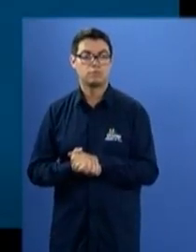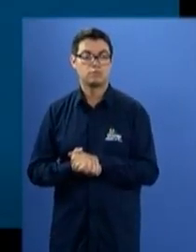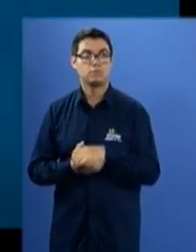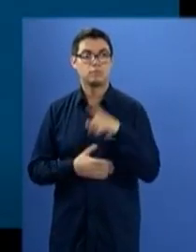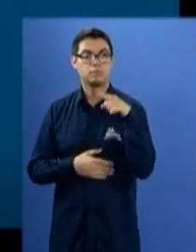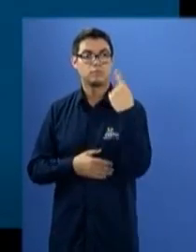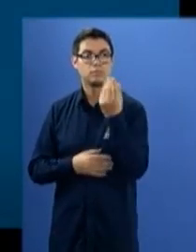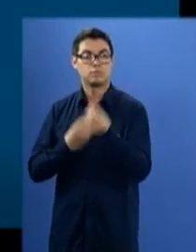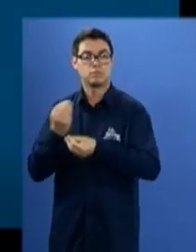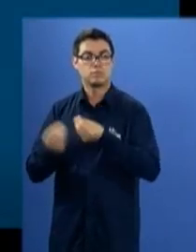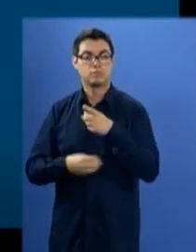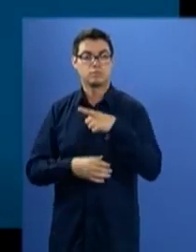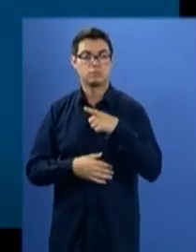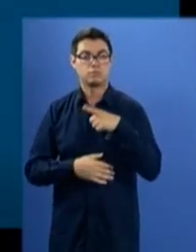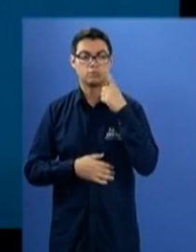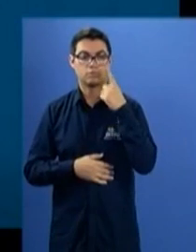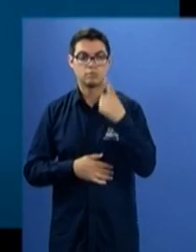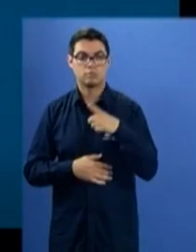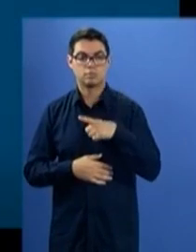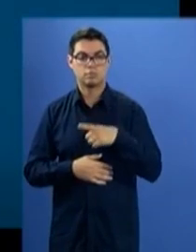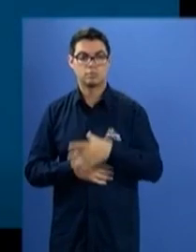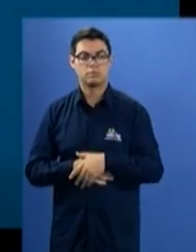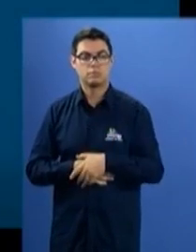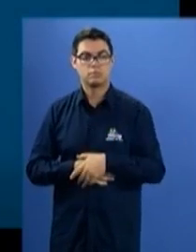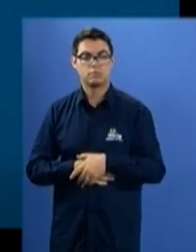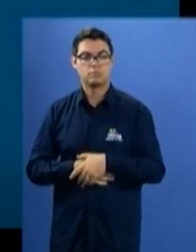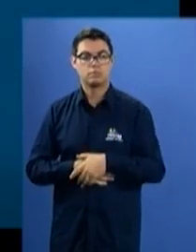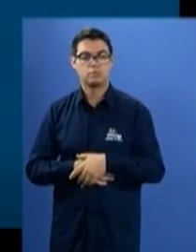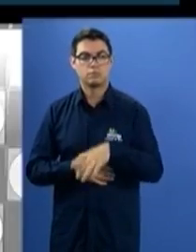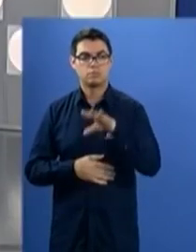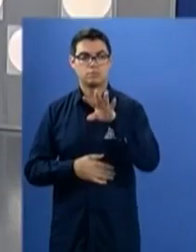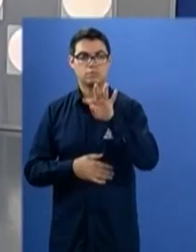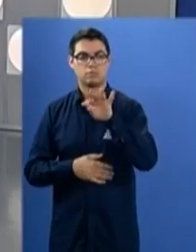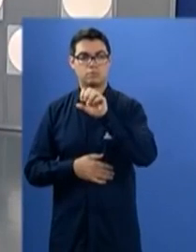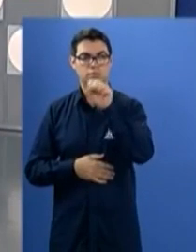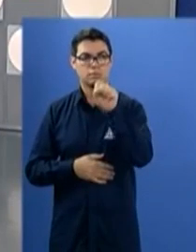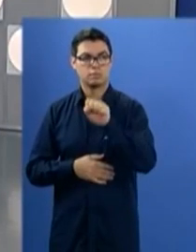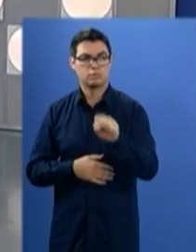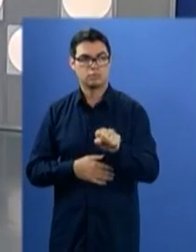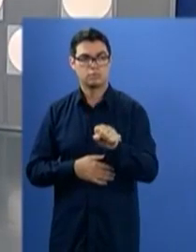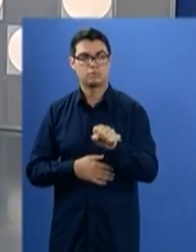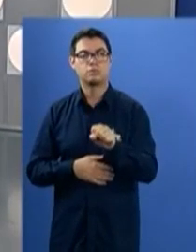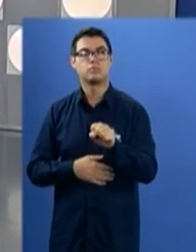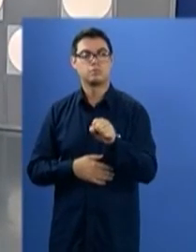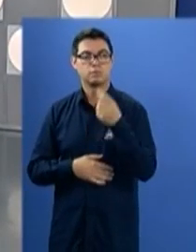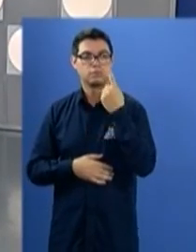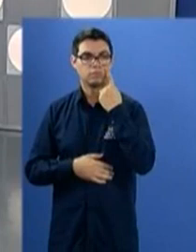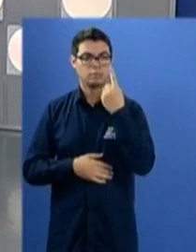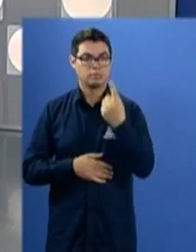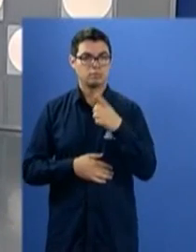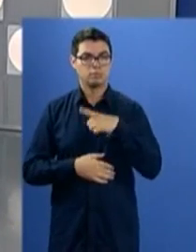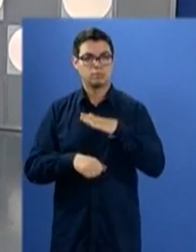nós teremos aqui o nosso TS, que é o tempo padrão do nosso